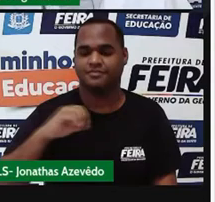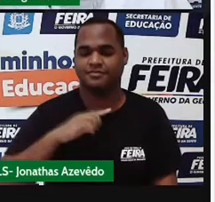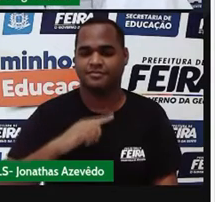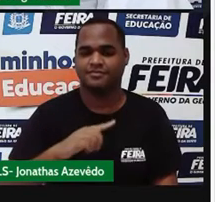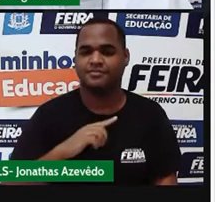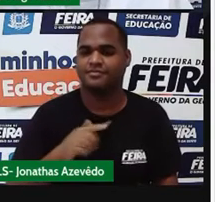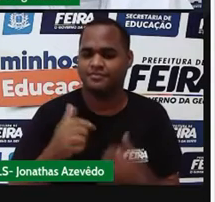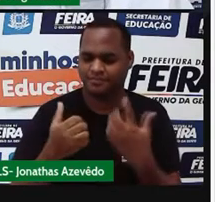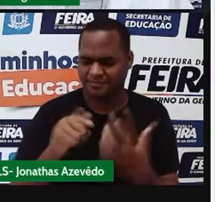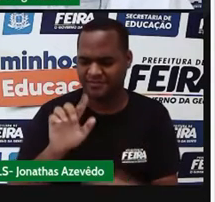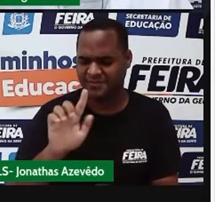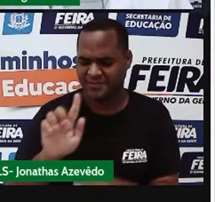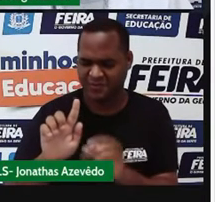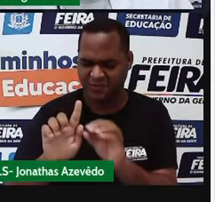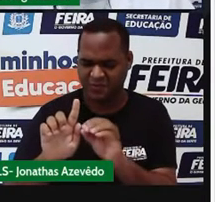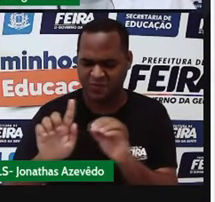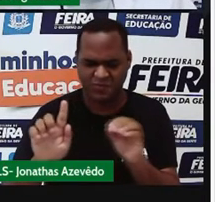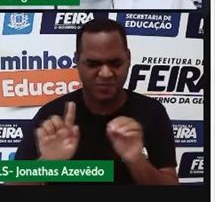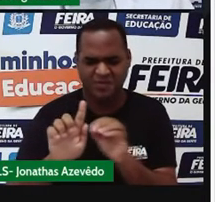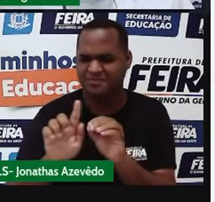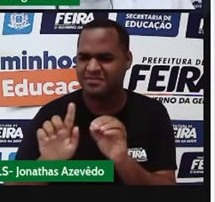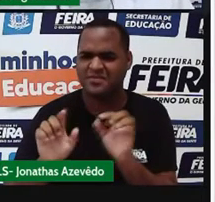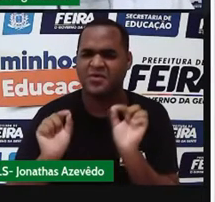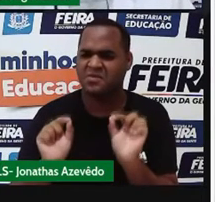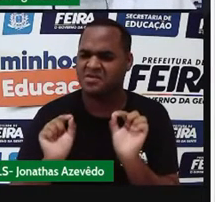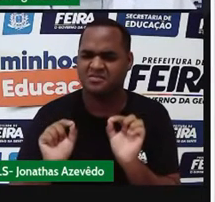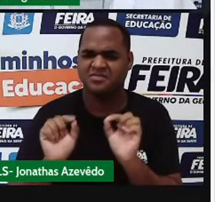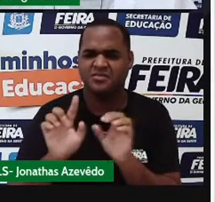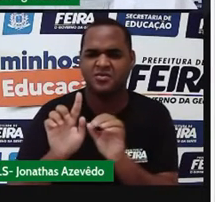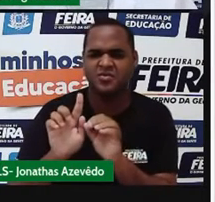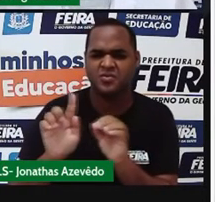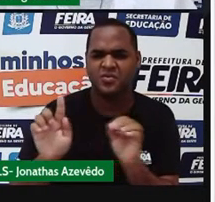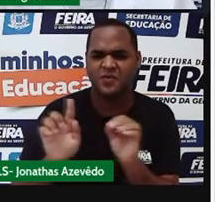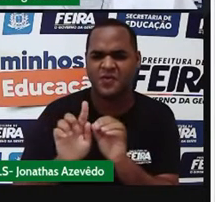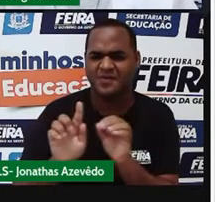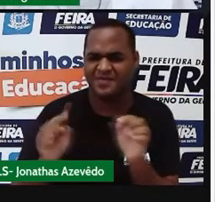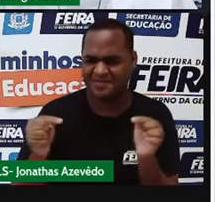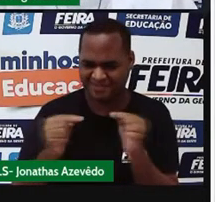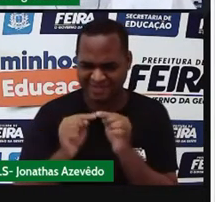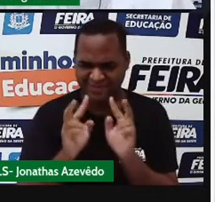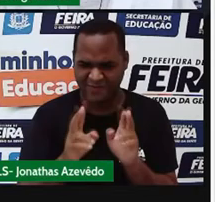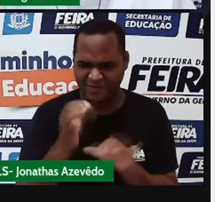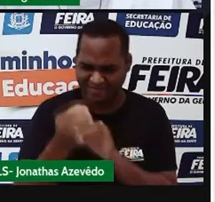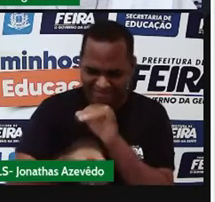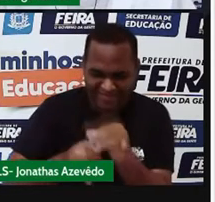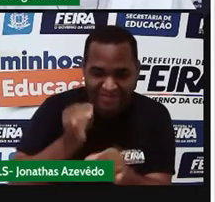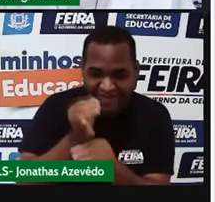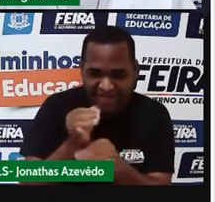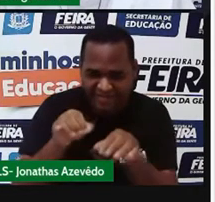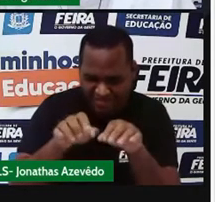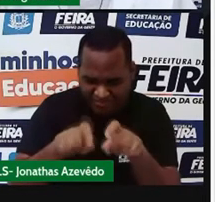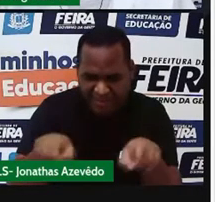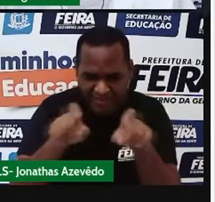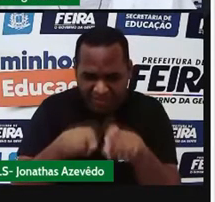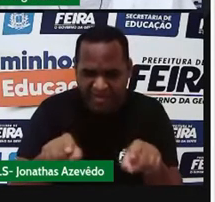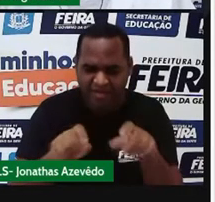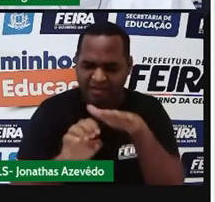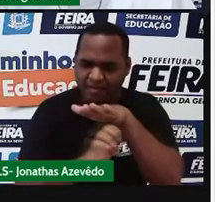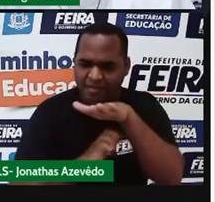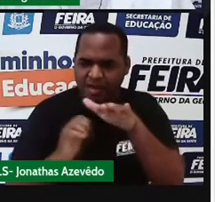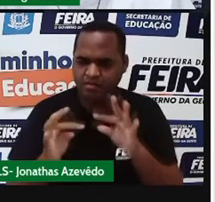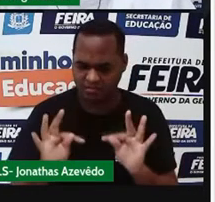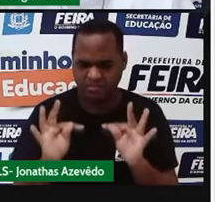e Como assim para o Google produção Google não é lá a Google a empresa de